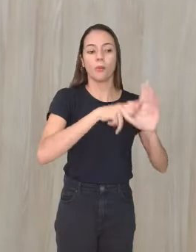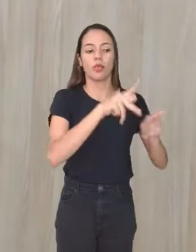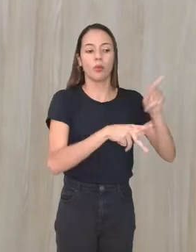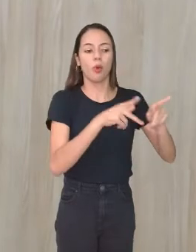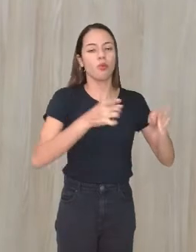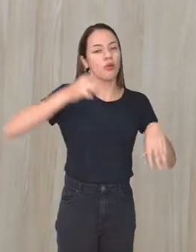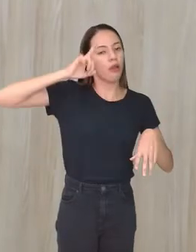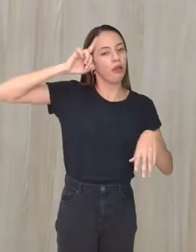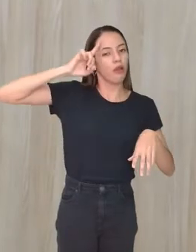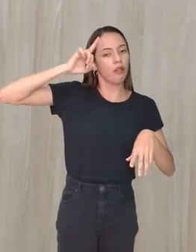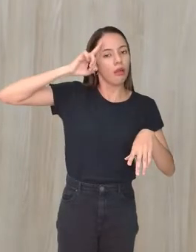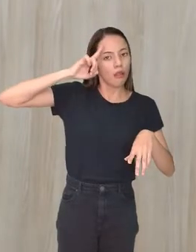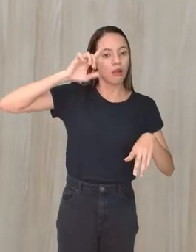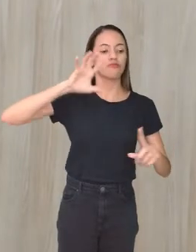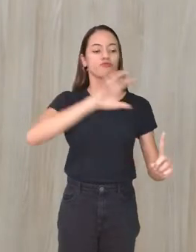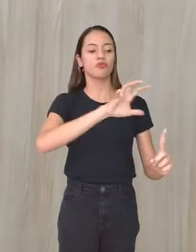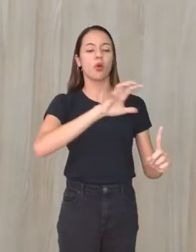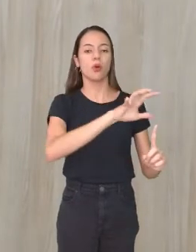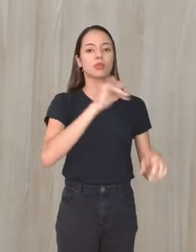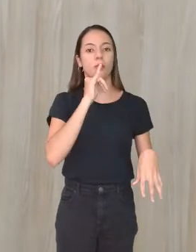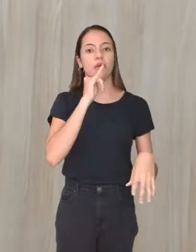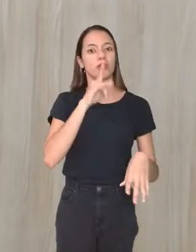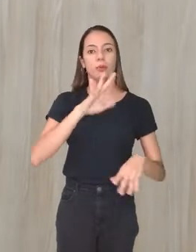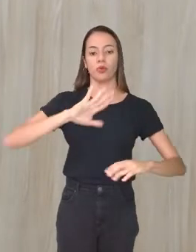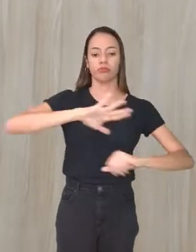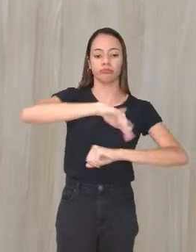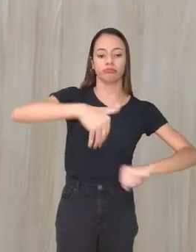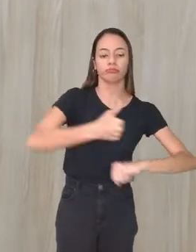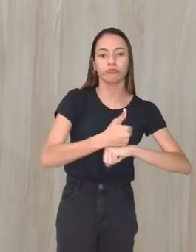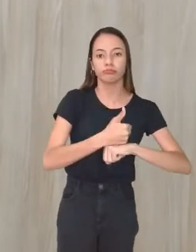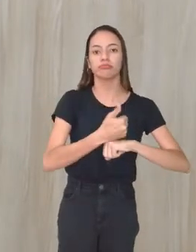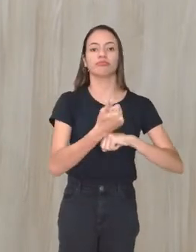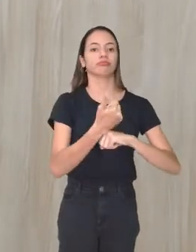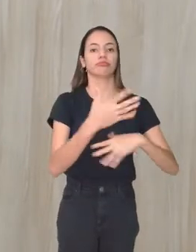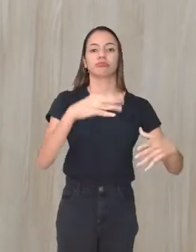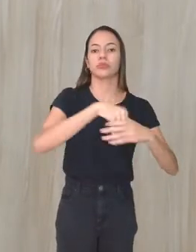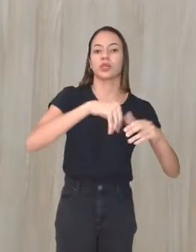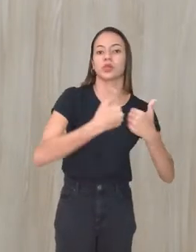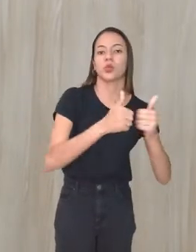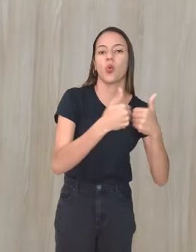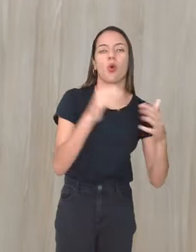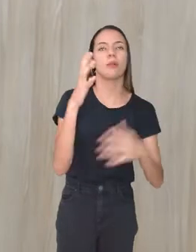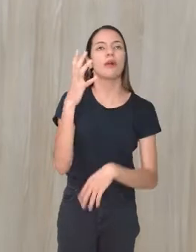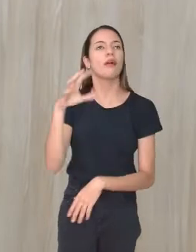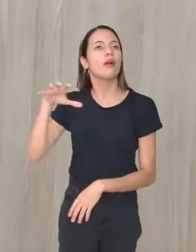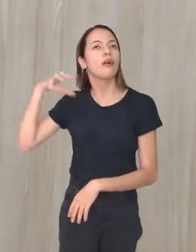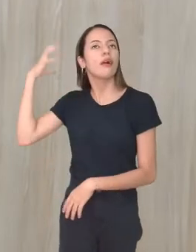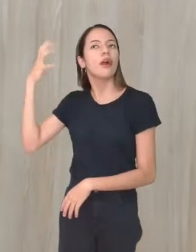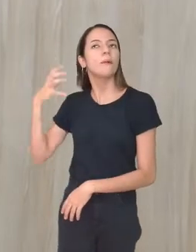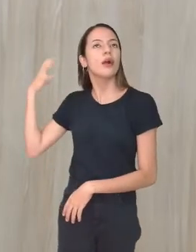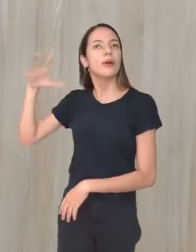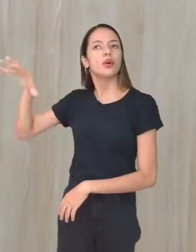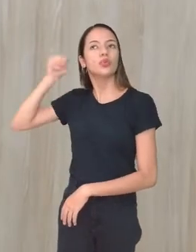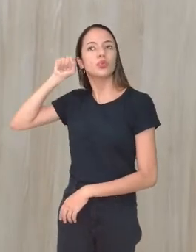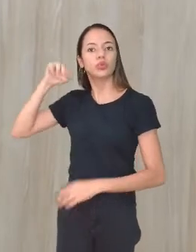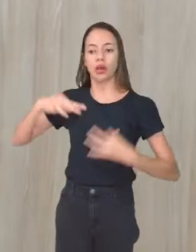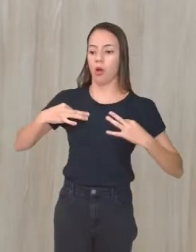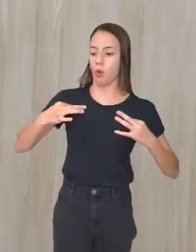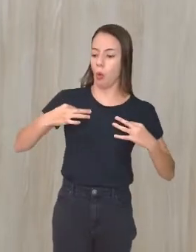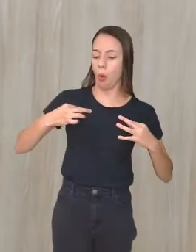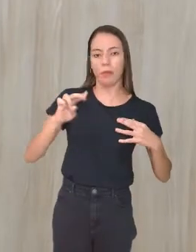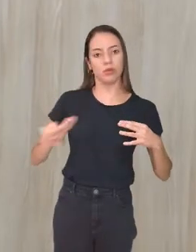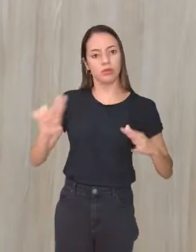dia, em que a gente está numa praça, a gente está num ônibus e a gente está escutando, está falando, está se vestindo de um